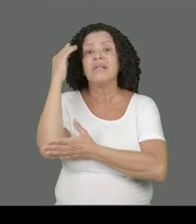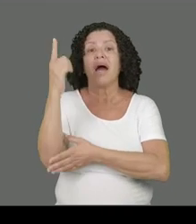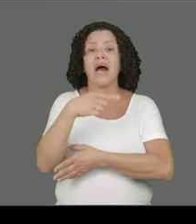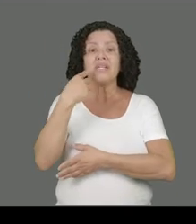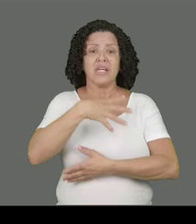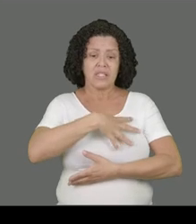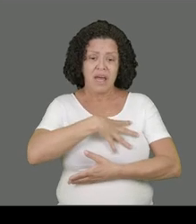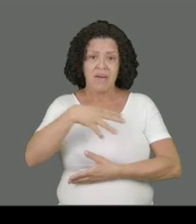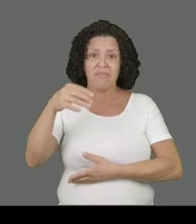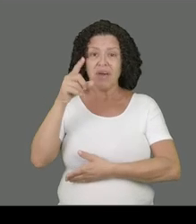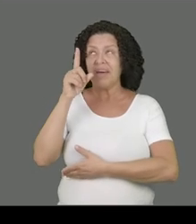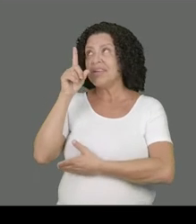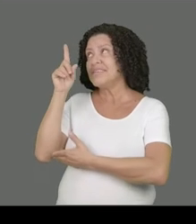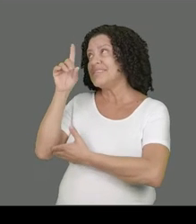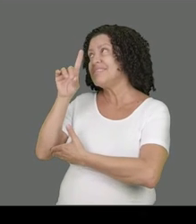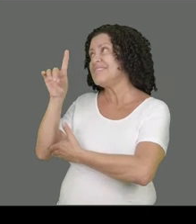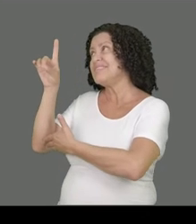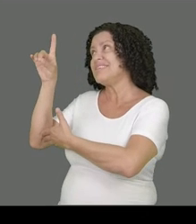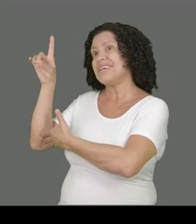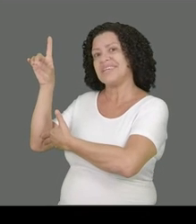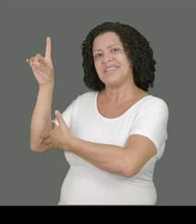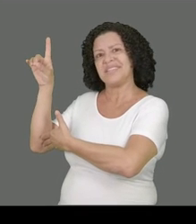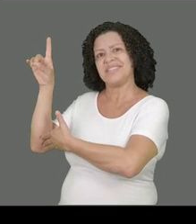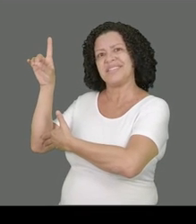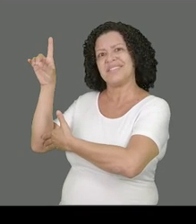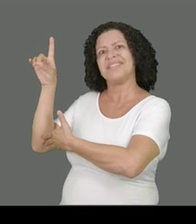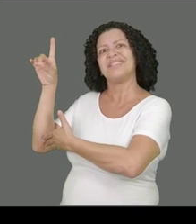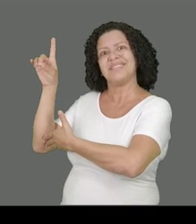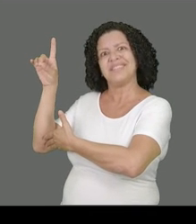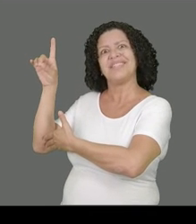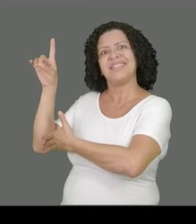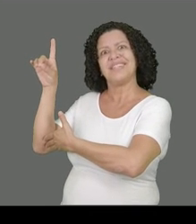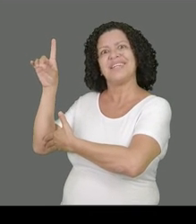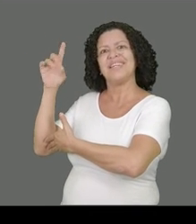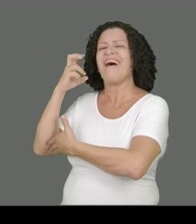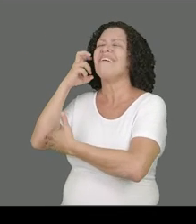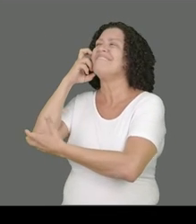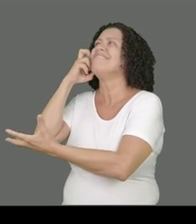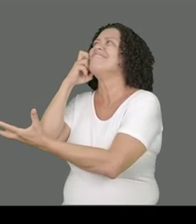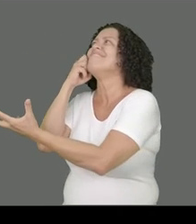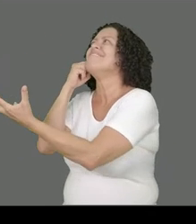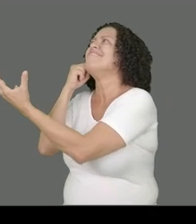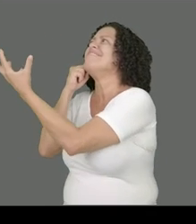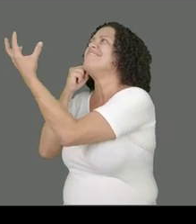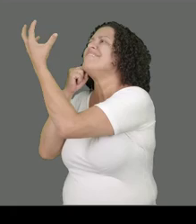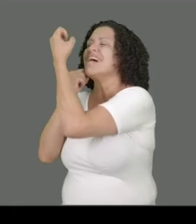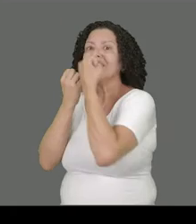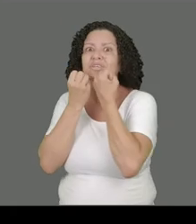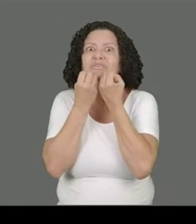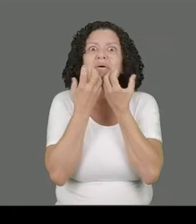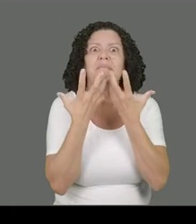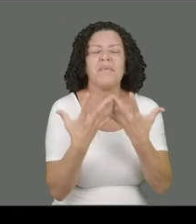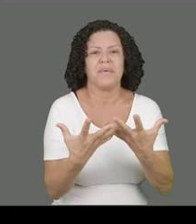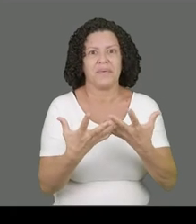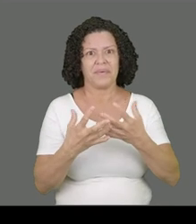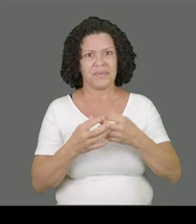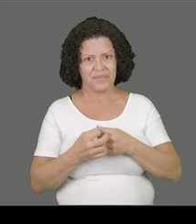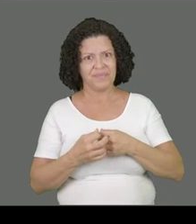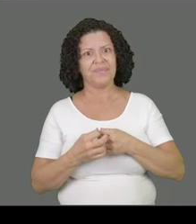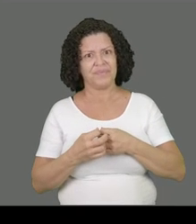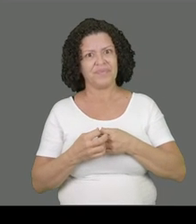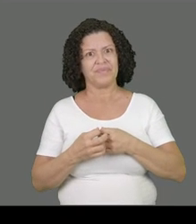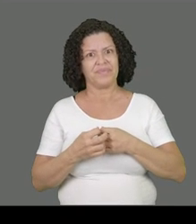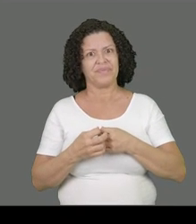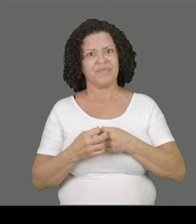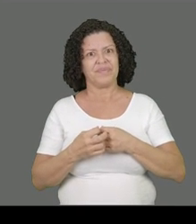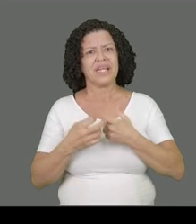é entender que somos filhos de Deus e como filho de Deus somos herdeiros de tudo que é bom. Somos nós